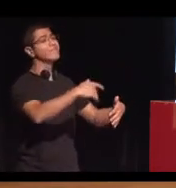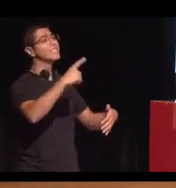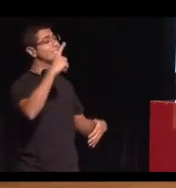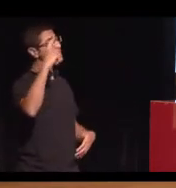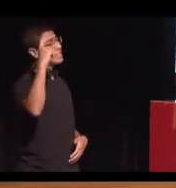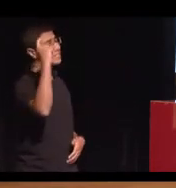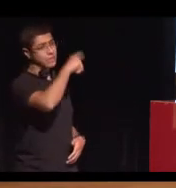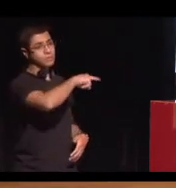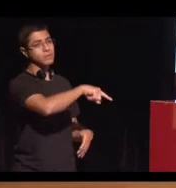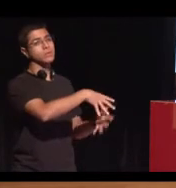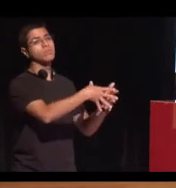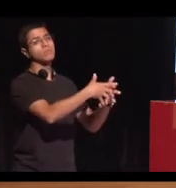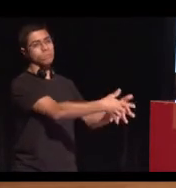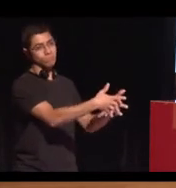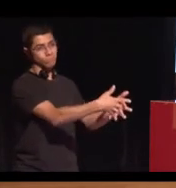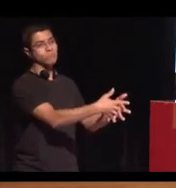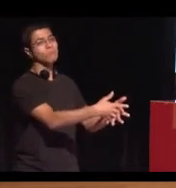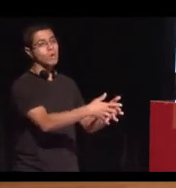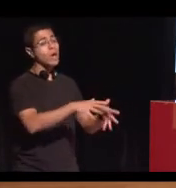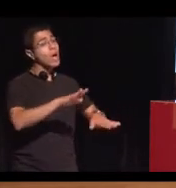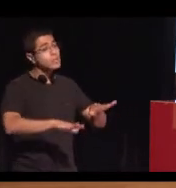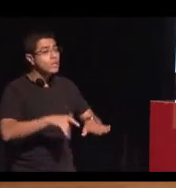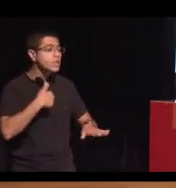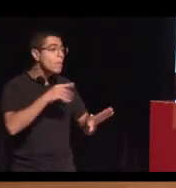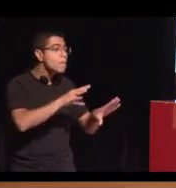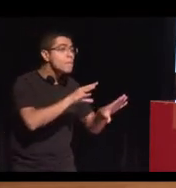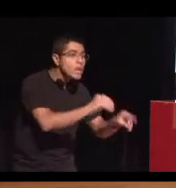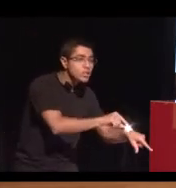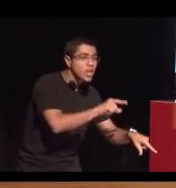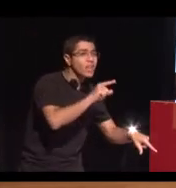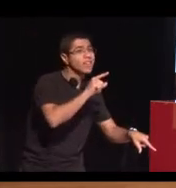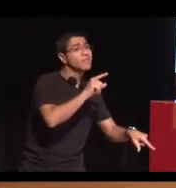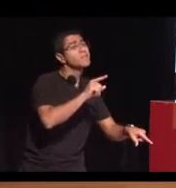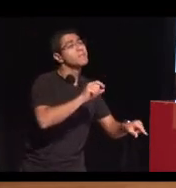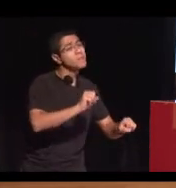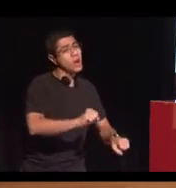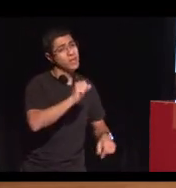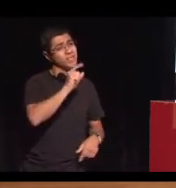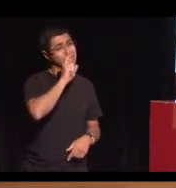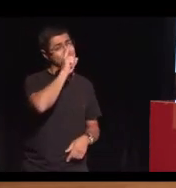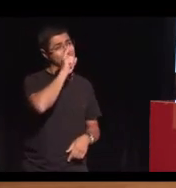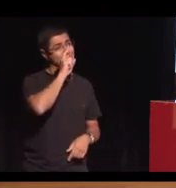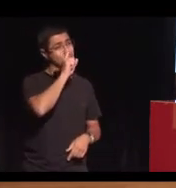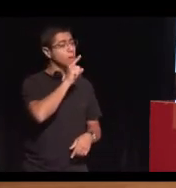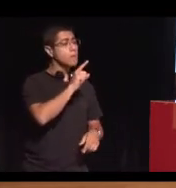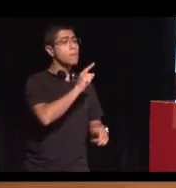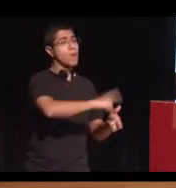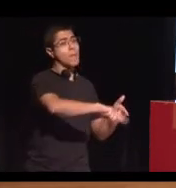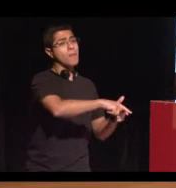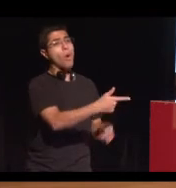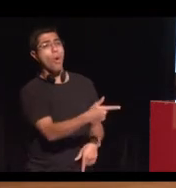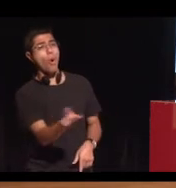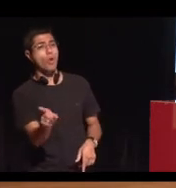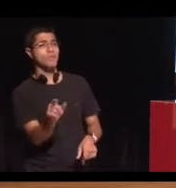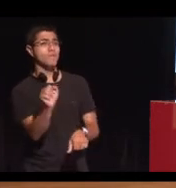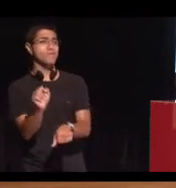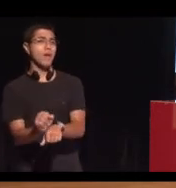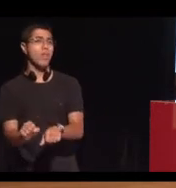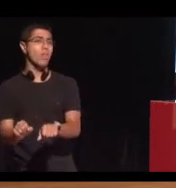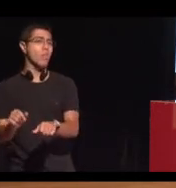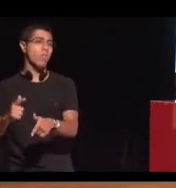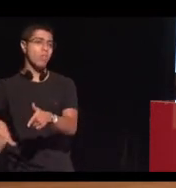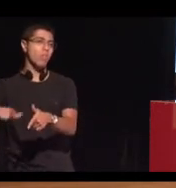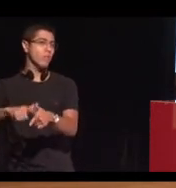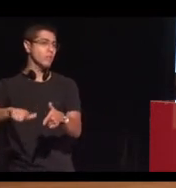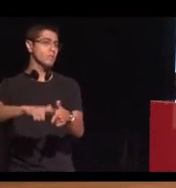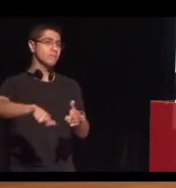da gente mexer em alguma coisa e parar outra era muito grande. E outro motivo da gente ter escolhido